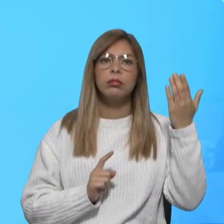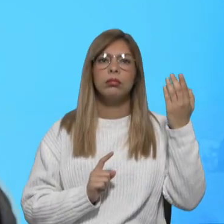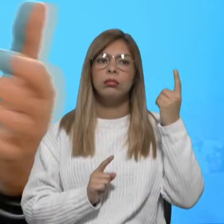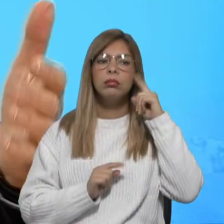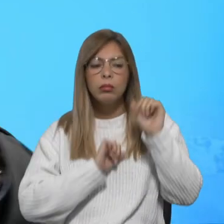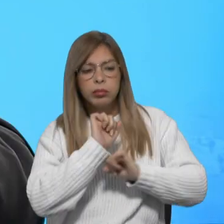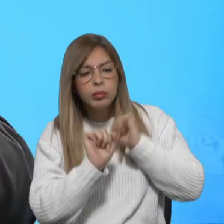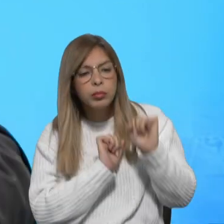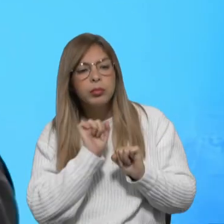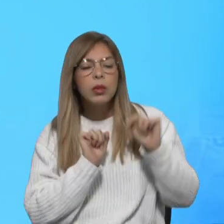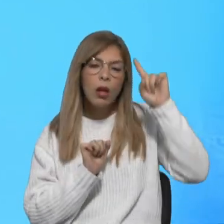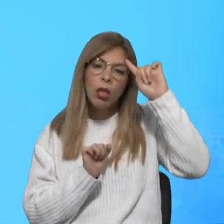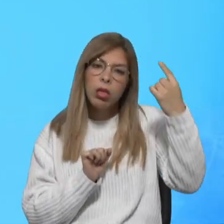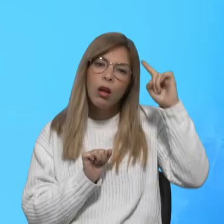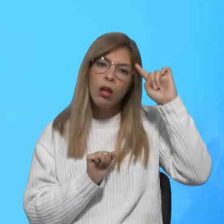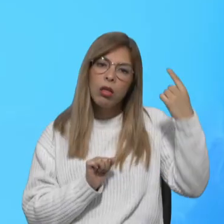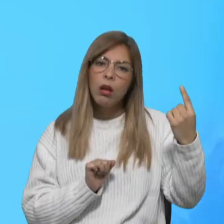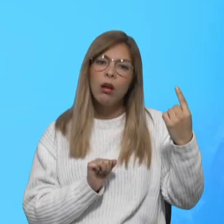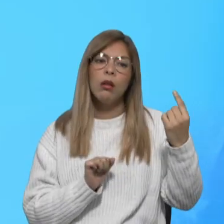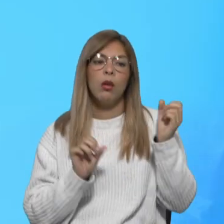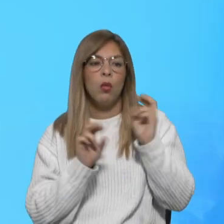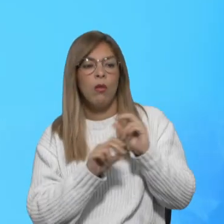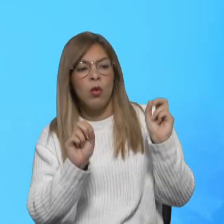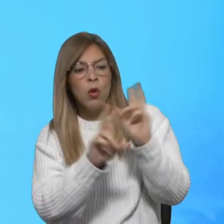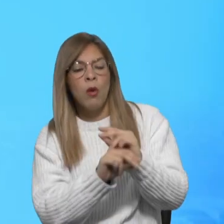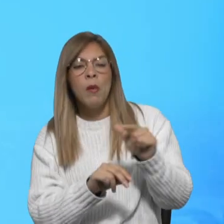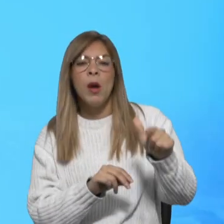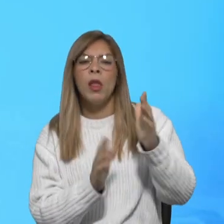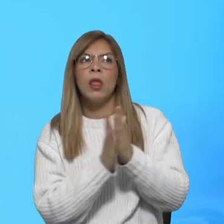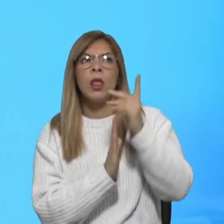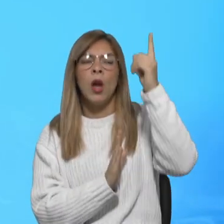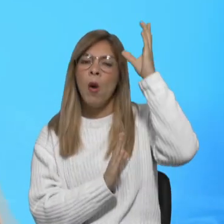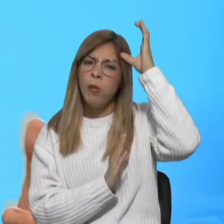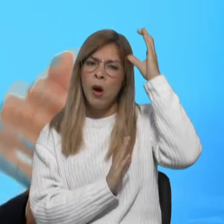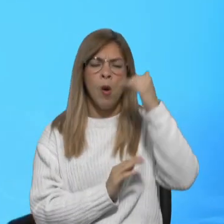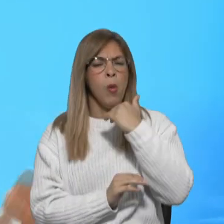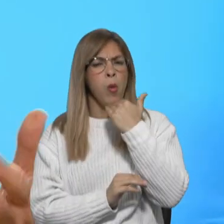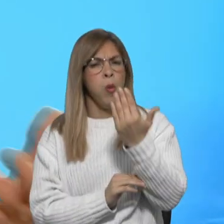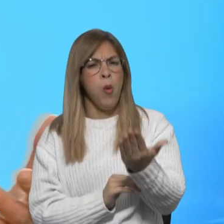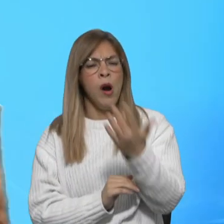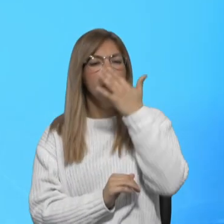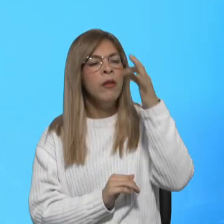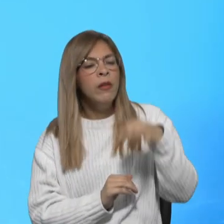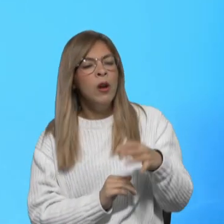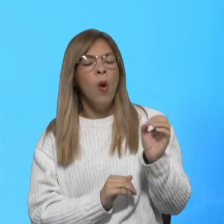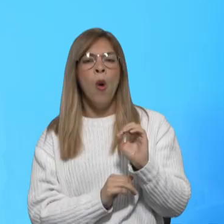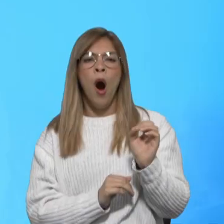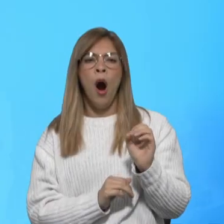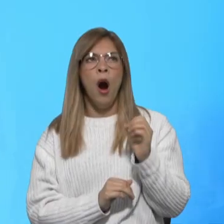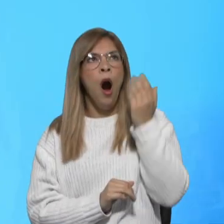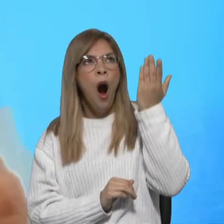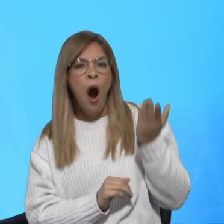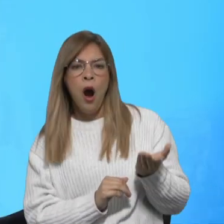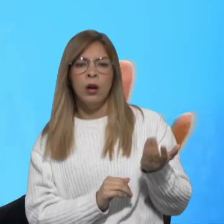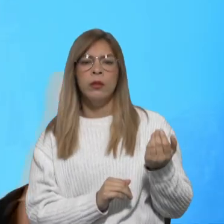tenhamos estas novas ligações, a inteligência de Deus é infinita. E esse infinito é muito saboroso. Portanto,